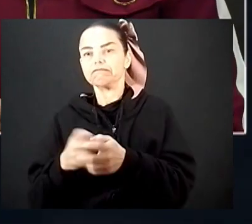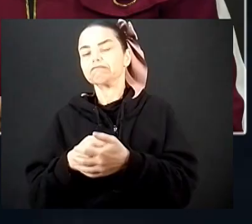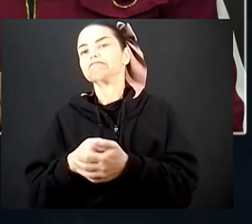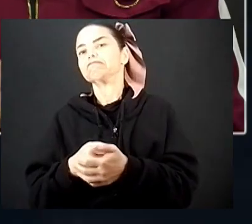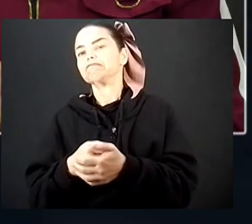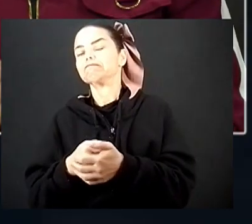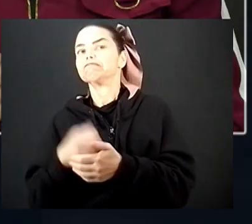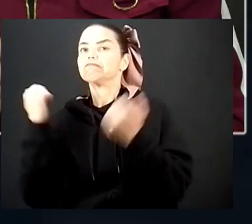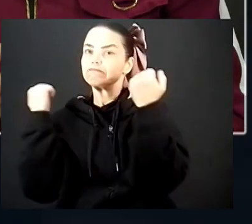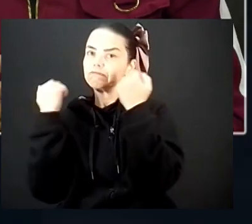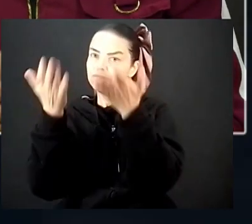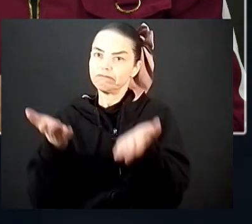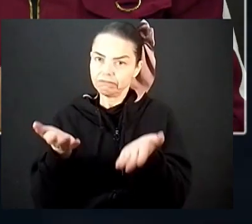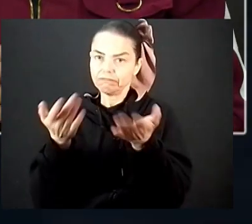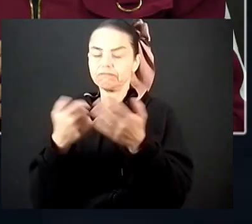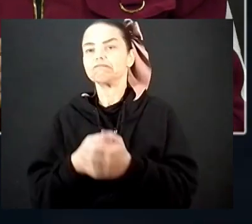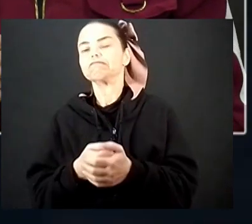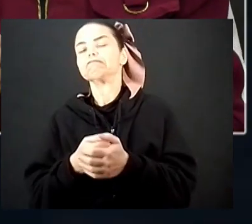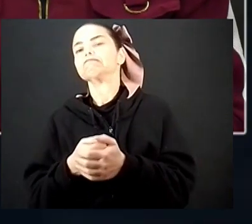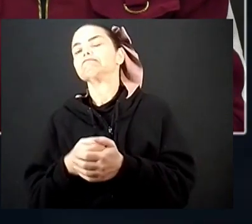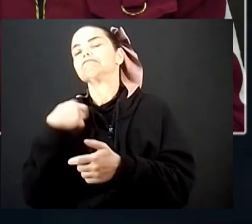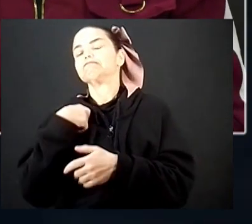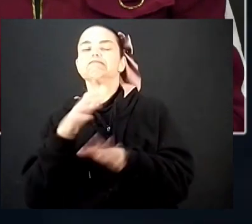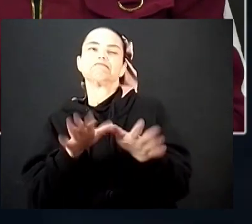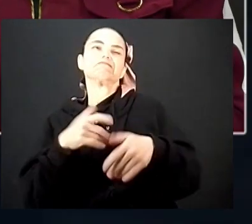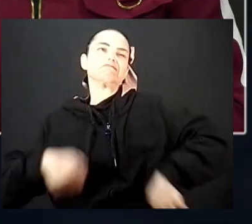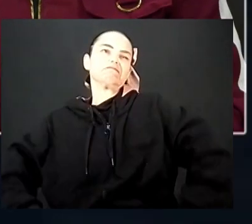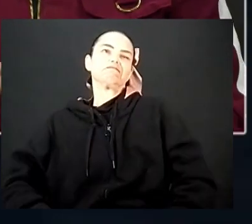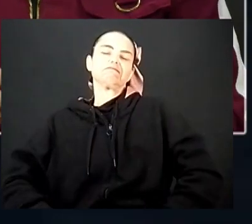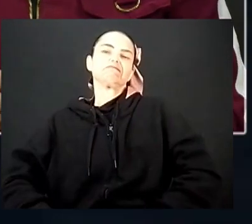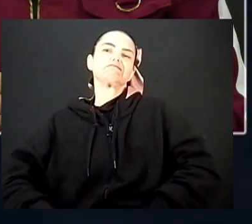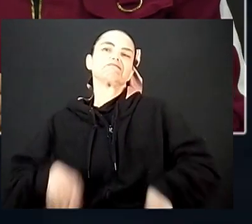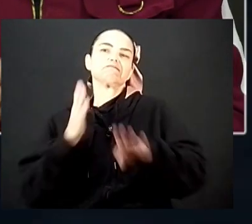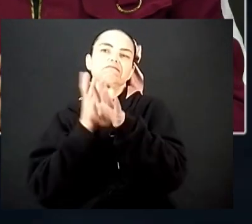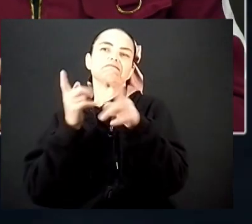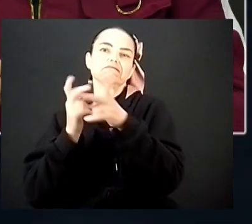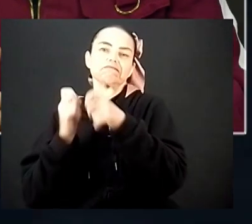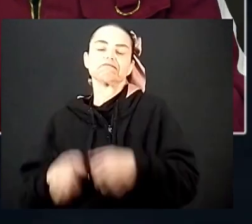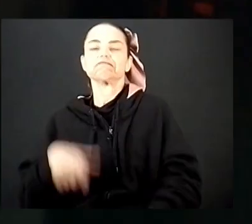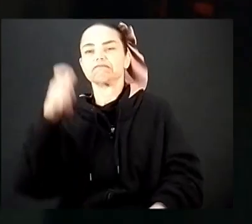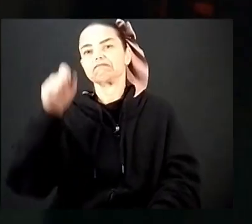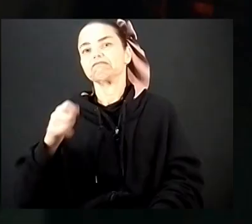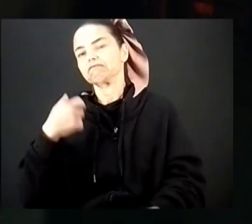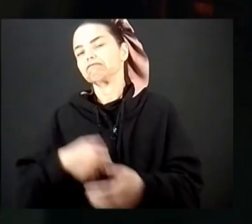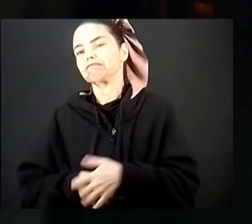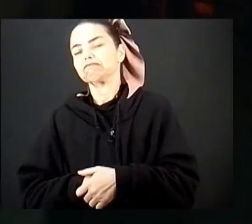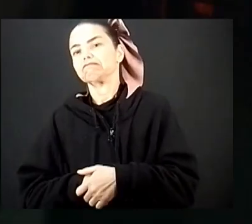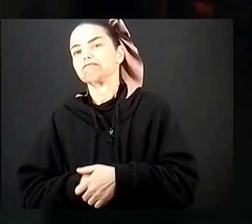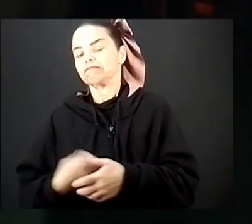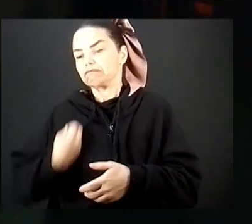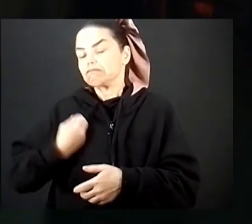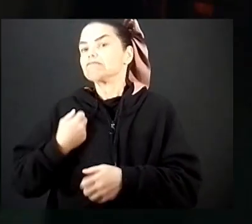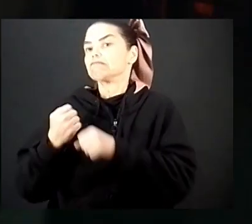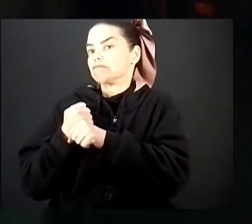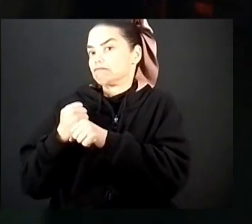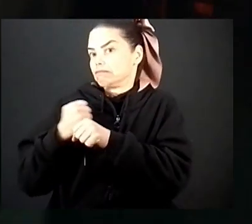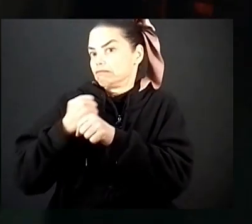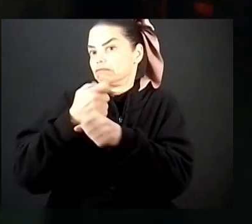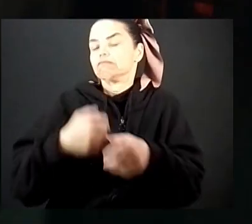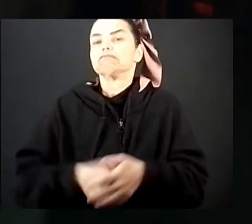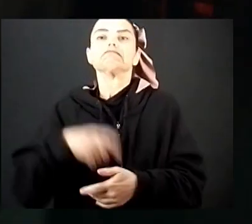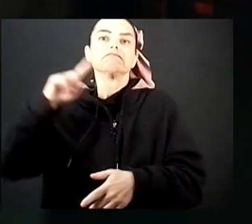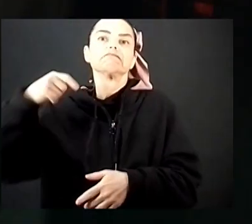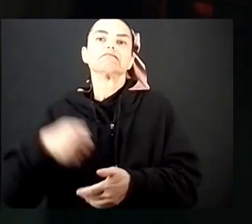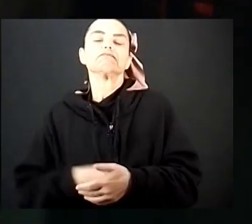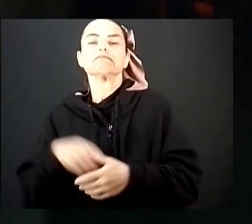fora, né? Tem muita gente que fala, eu só descobri quem era a pessoa que eu convivi por tantos anos depois que eu encerrei